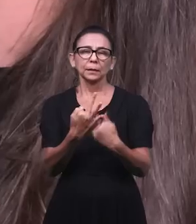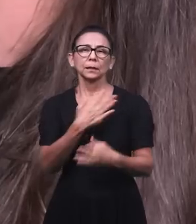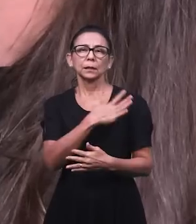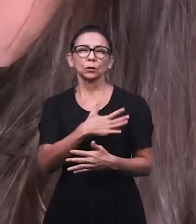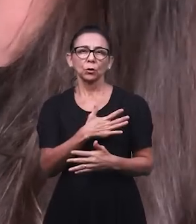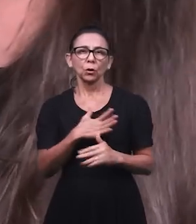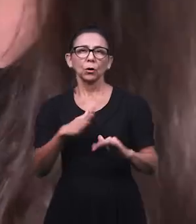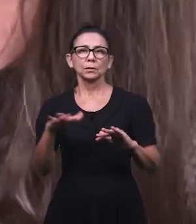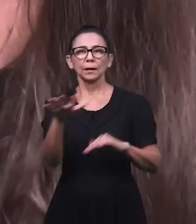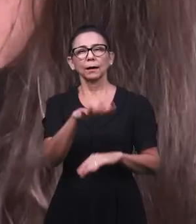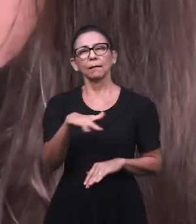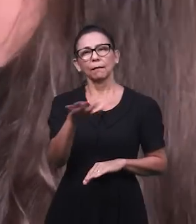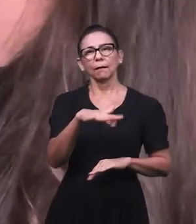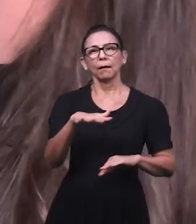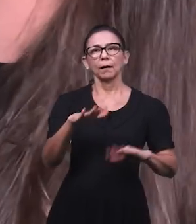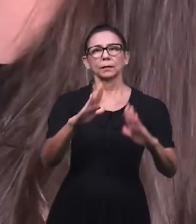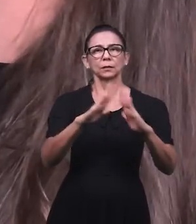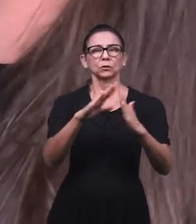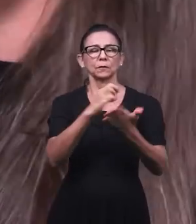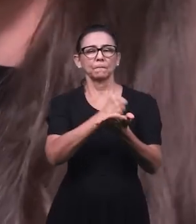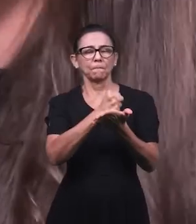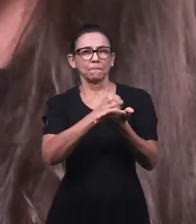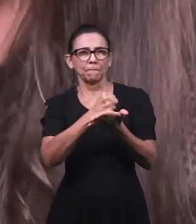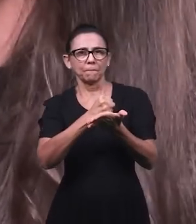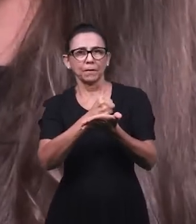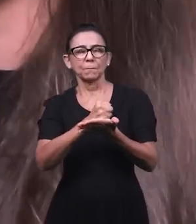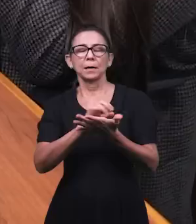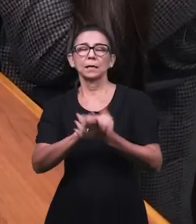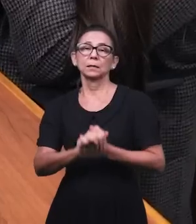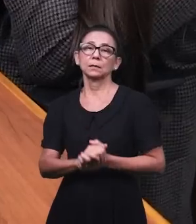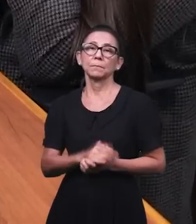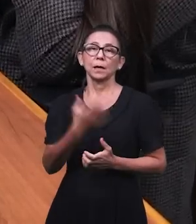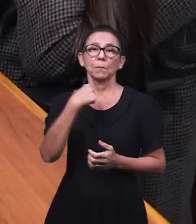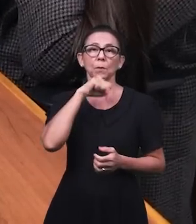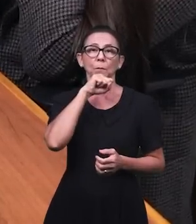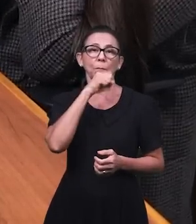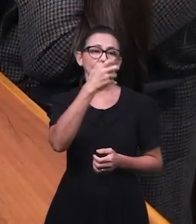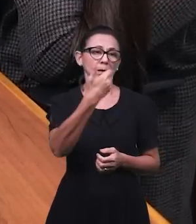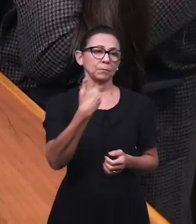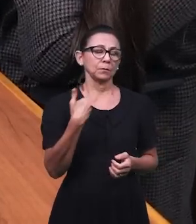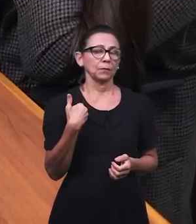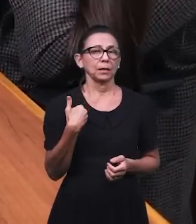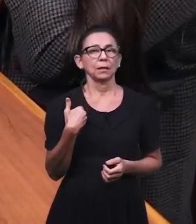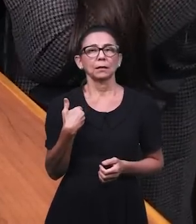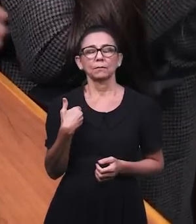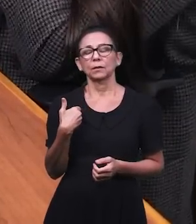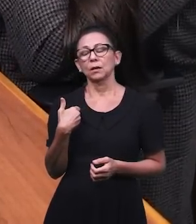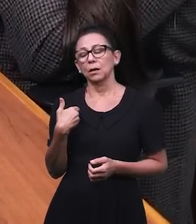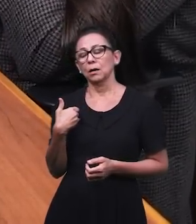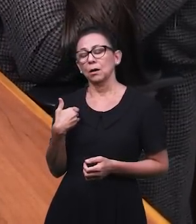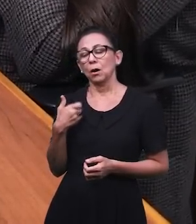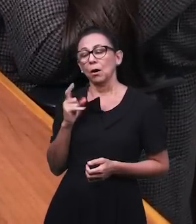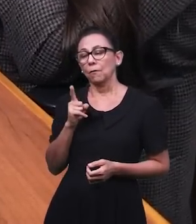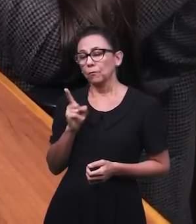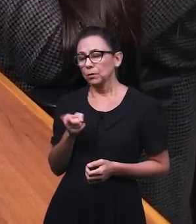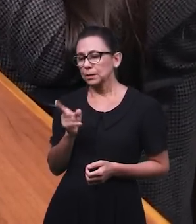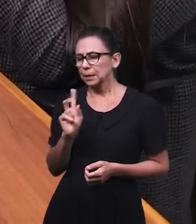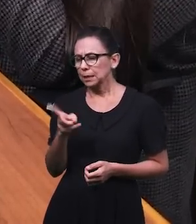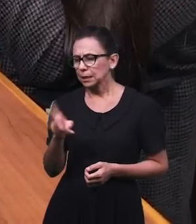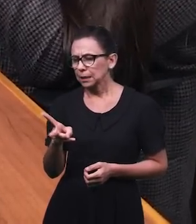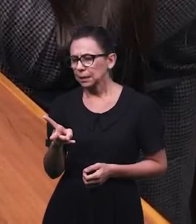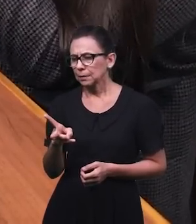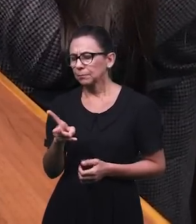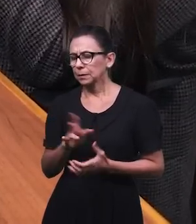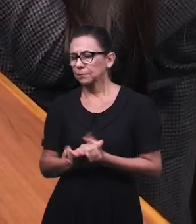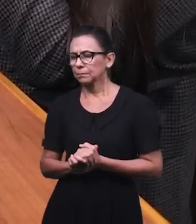os meus pais, desde pequena, sempre me falaram, não, você vai fazer medicina. E eu, vou fazer medicina. Mas sempre com